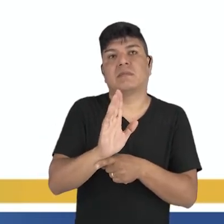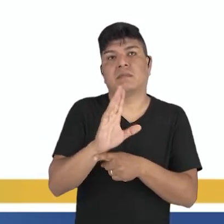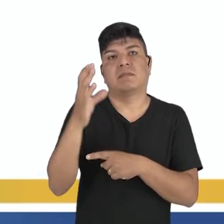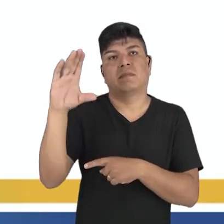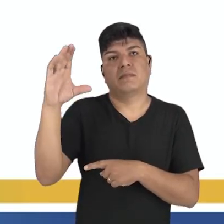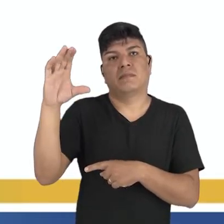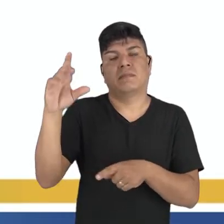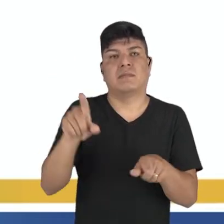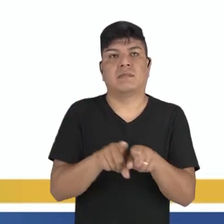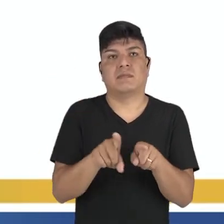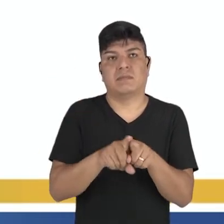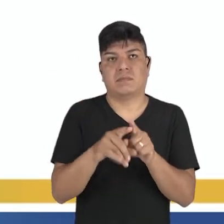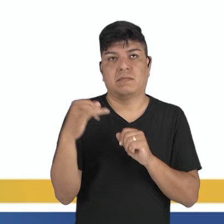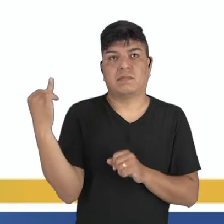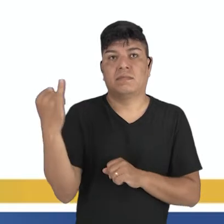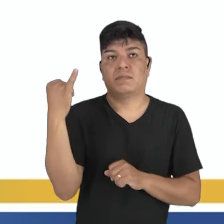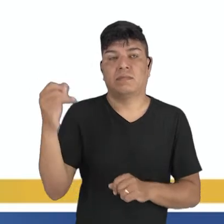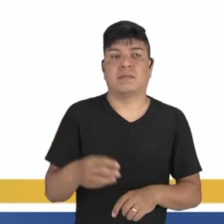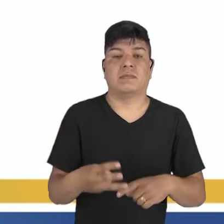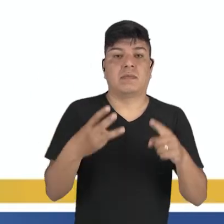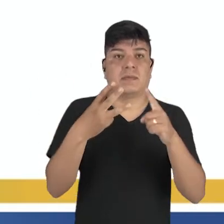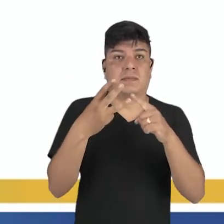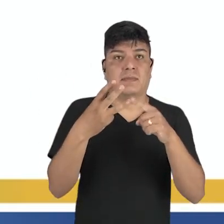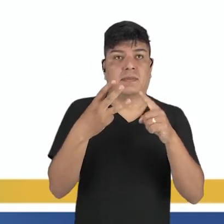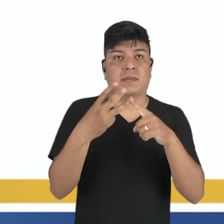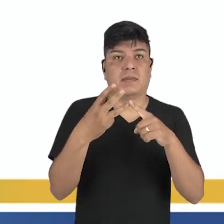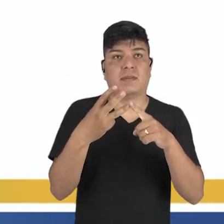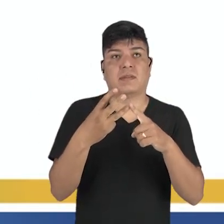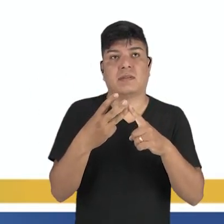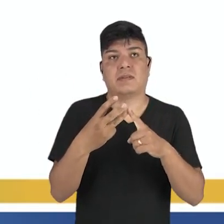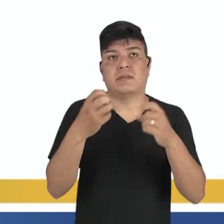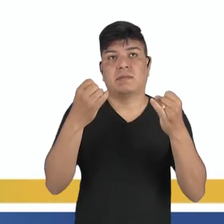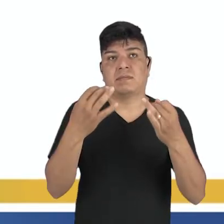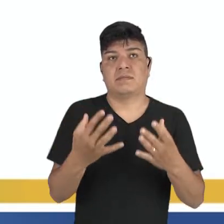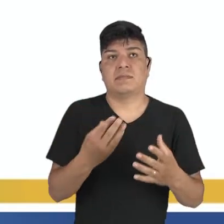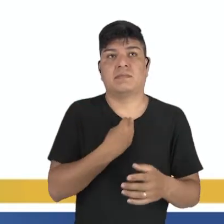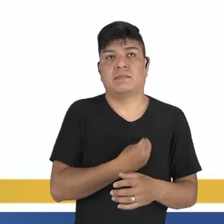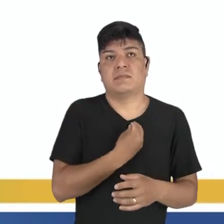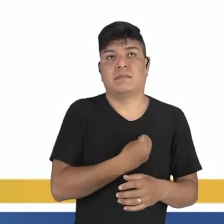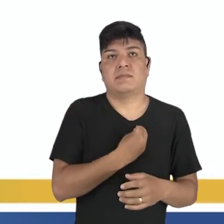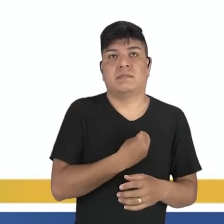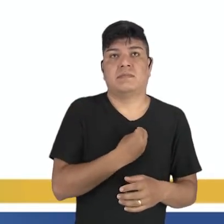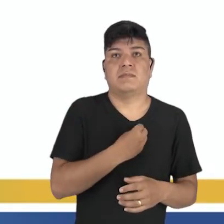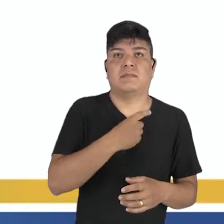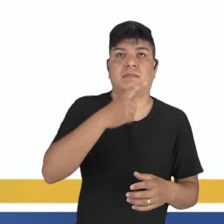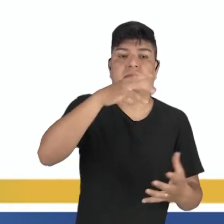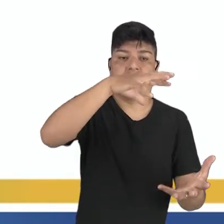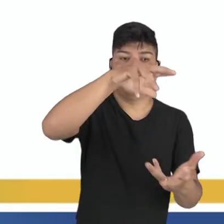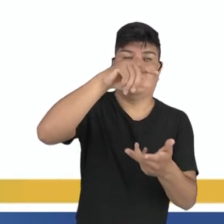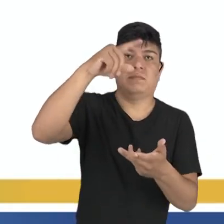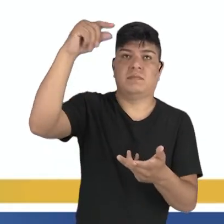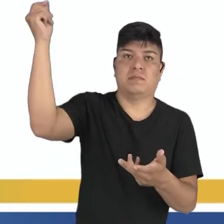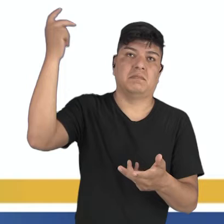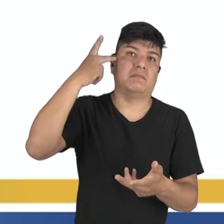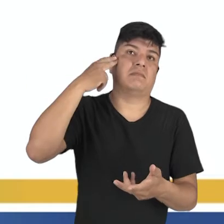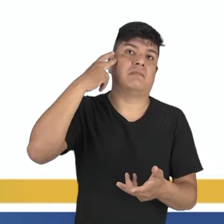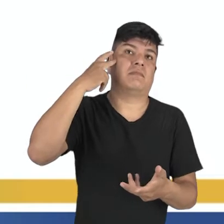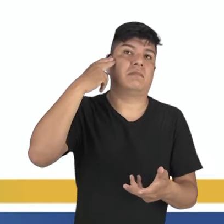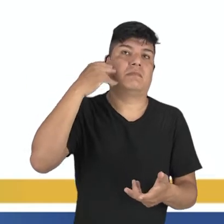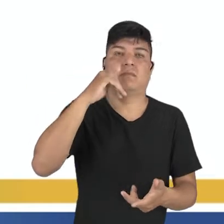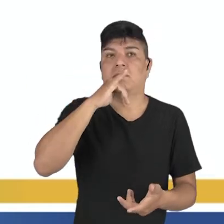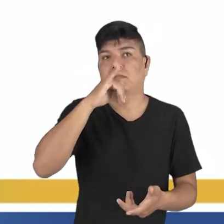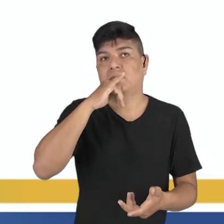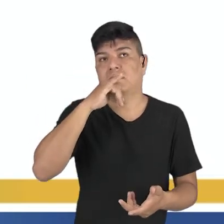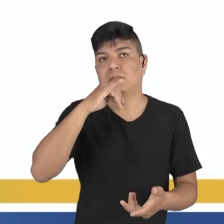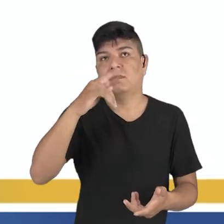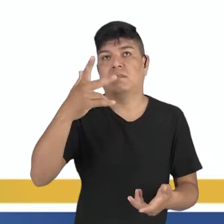né? É um ponto muito interessante. E a terceira versão fala que a vida veio de fora do sistema solar por meios naturais. Então vejam que